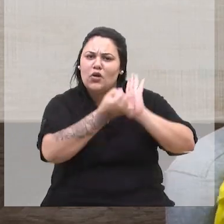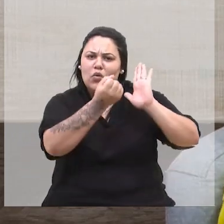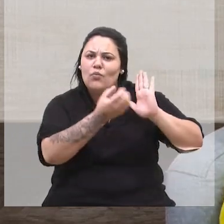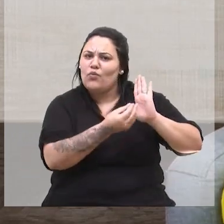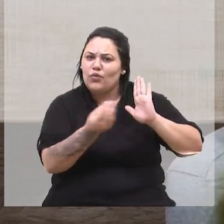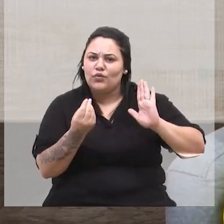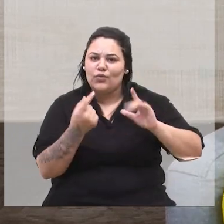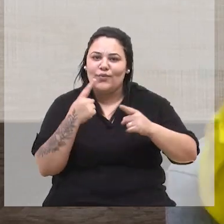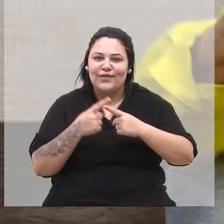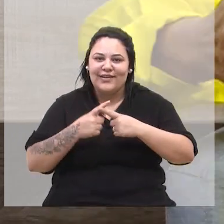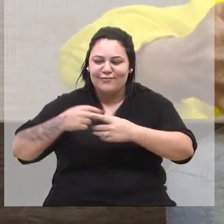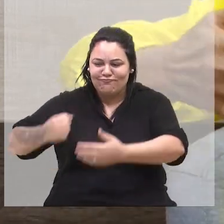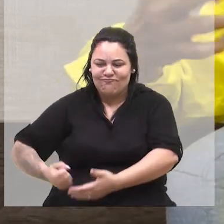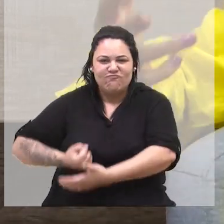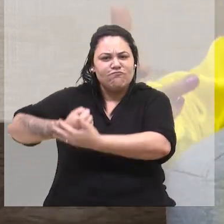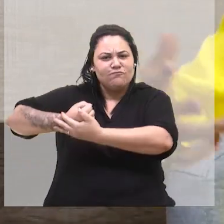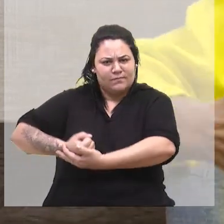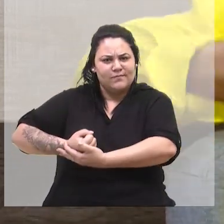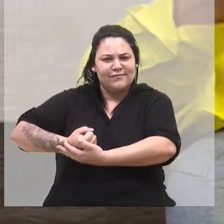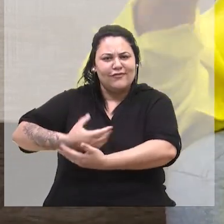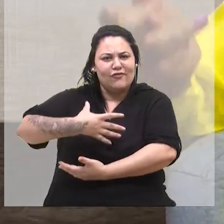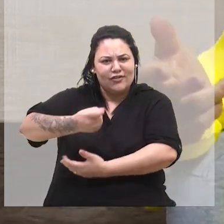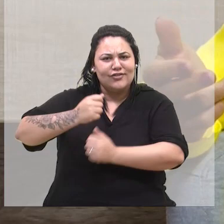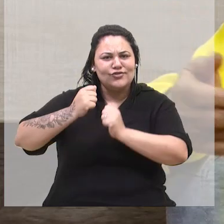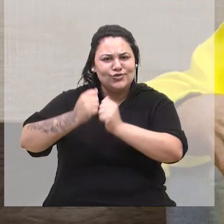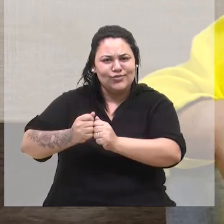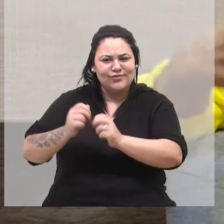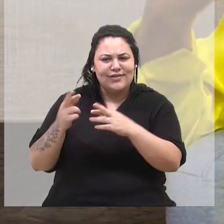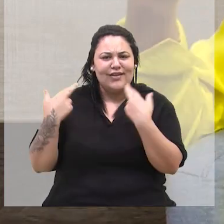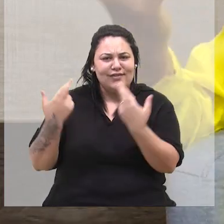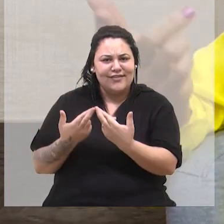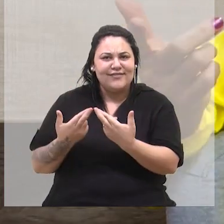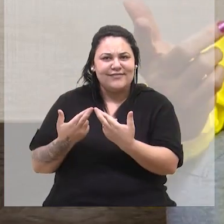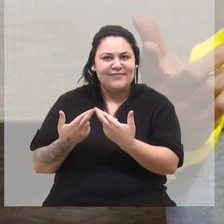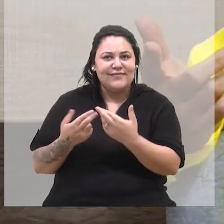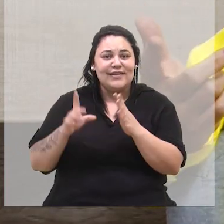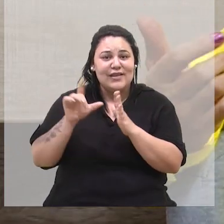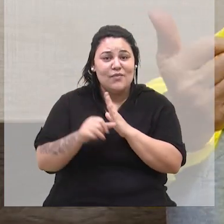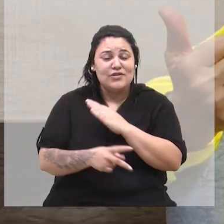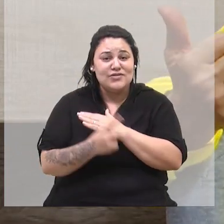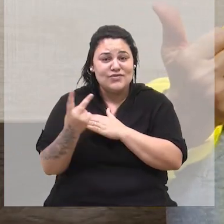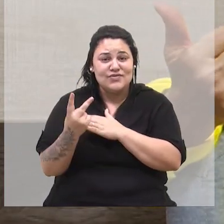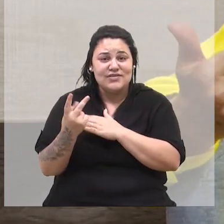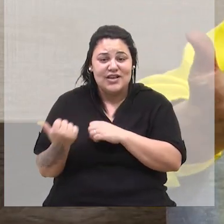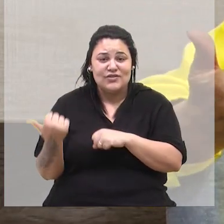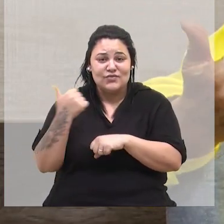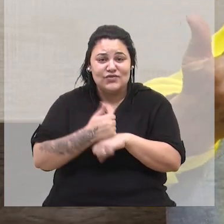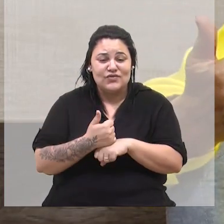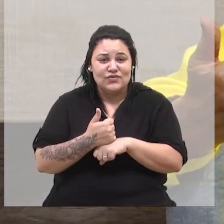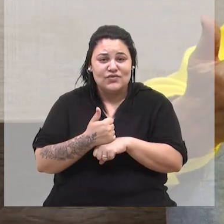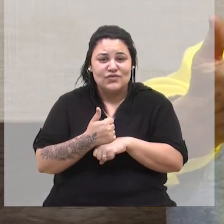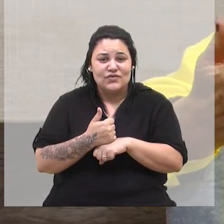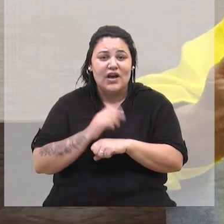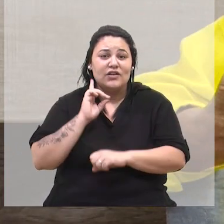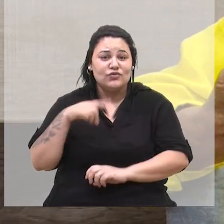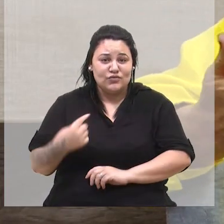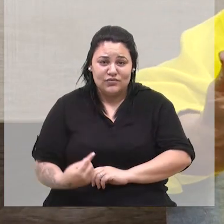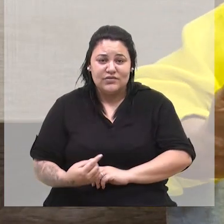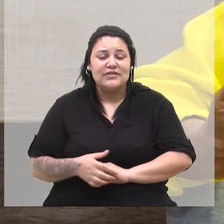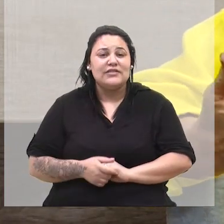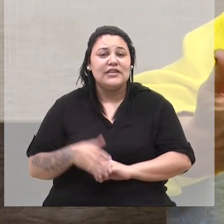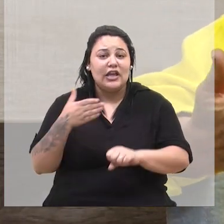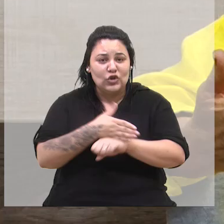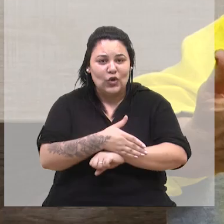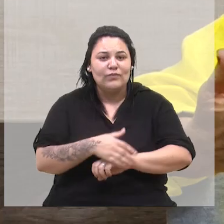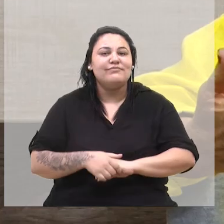Isso me marcou muito, porque as duas carregavam as crianças junto para as ações partidárias. E depois delas duas, a subsequente foi a